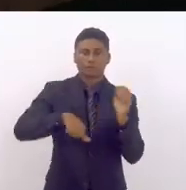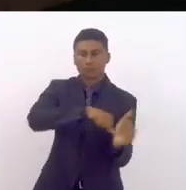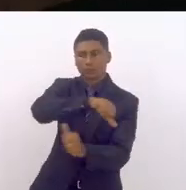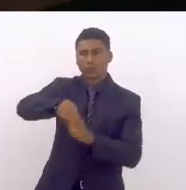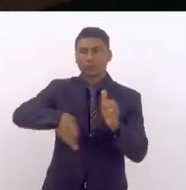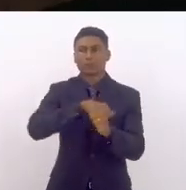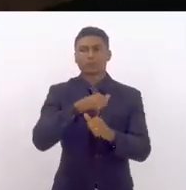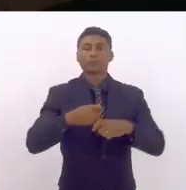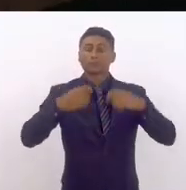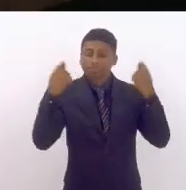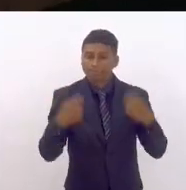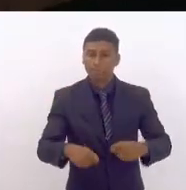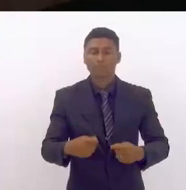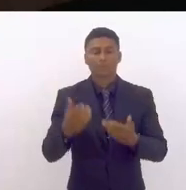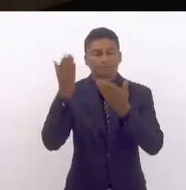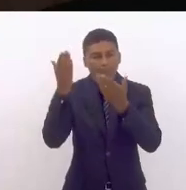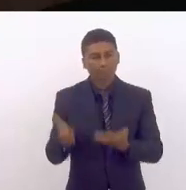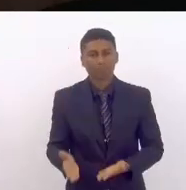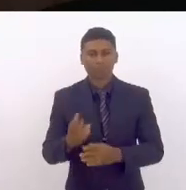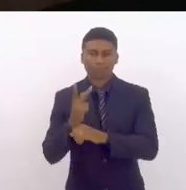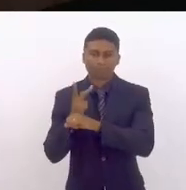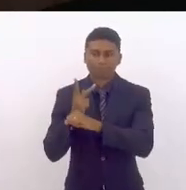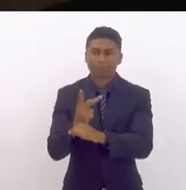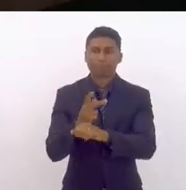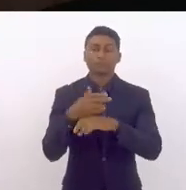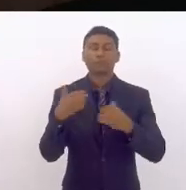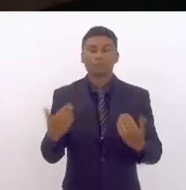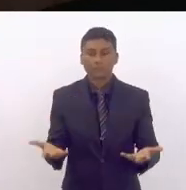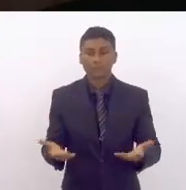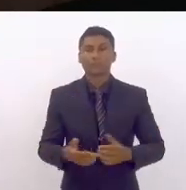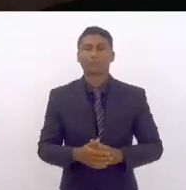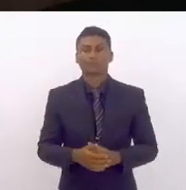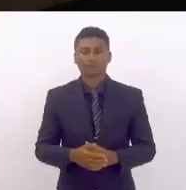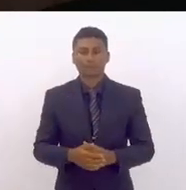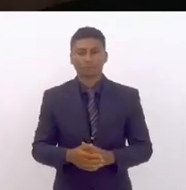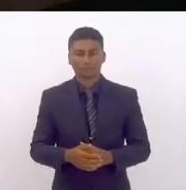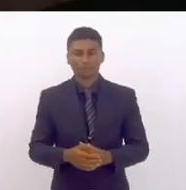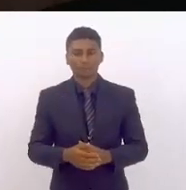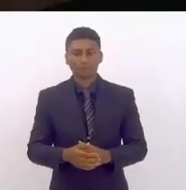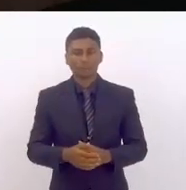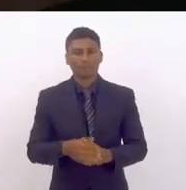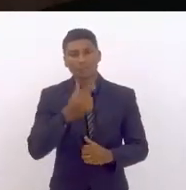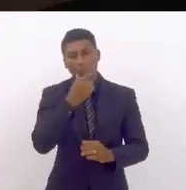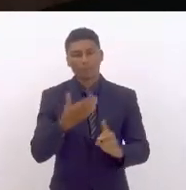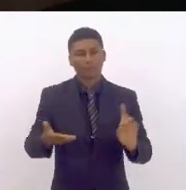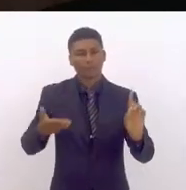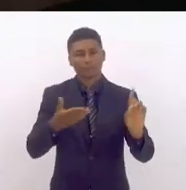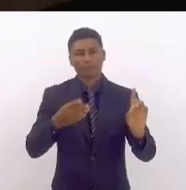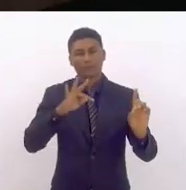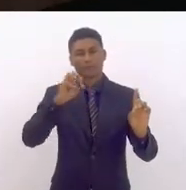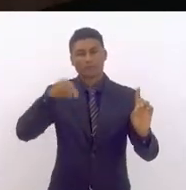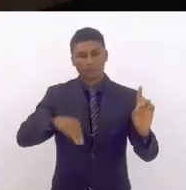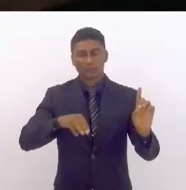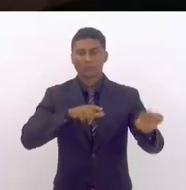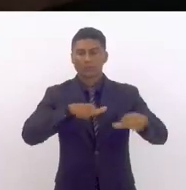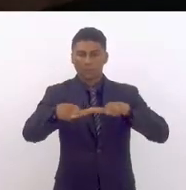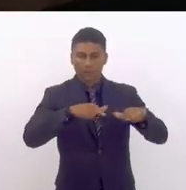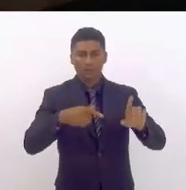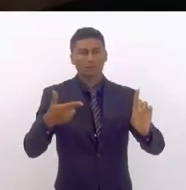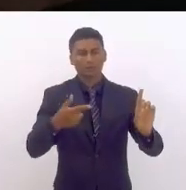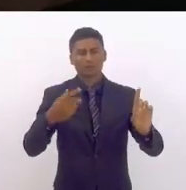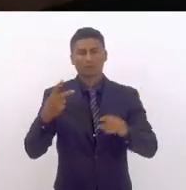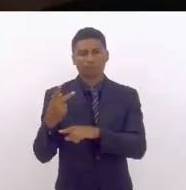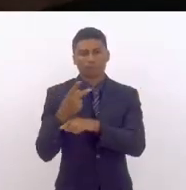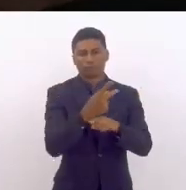ser reconhecido. Então, nesse sentido, eu reconheço aqui o trabalho de Tim Lopes, mas não só isso, reconheço o